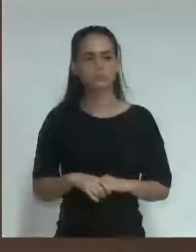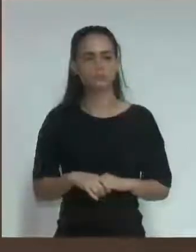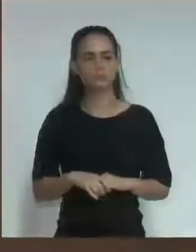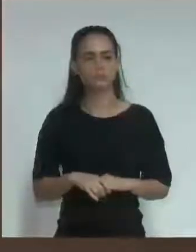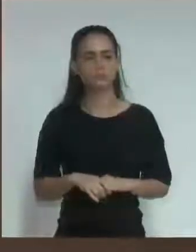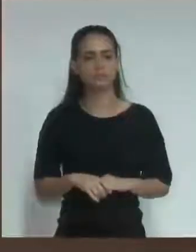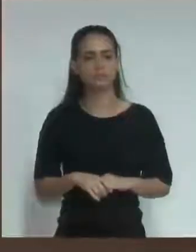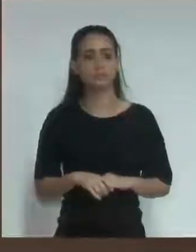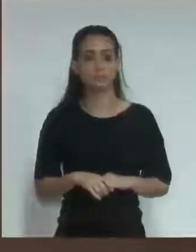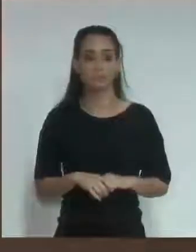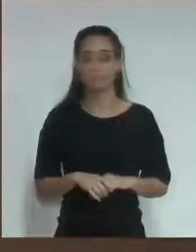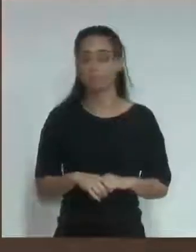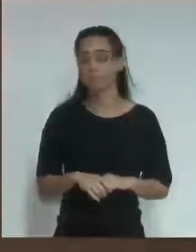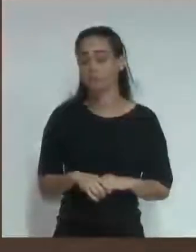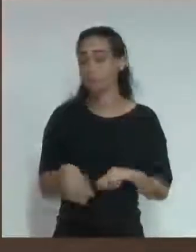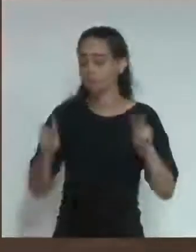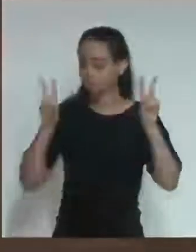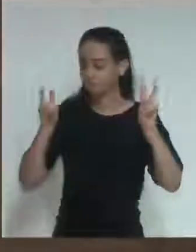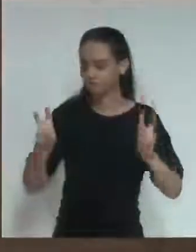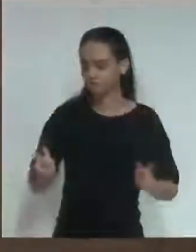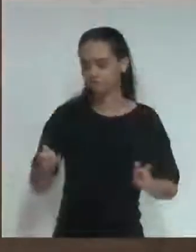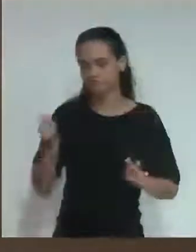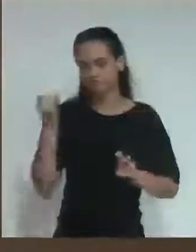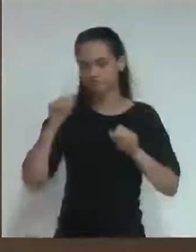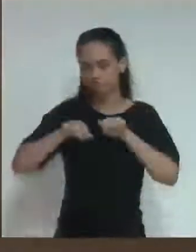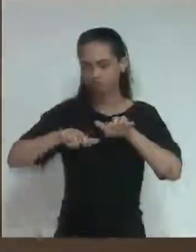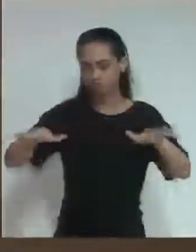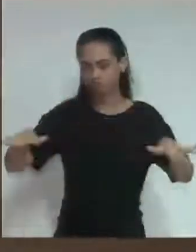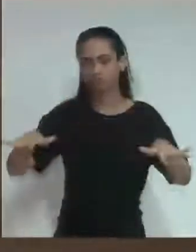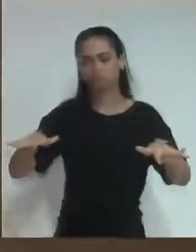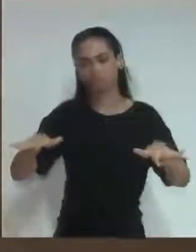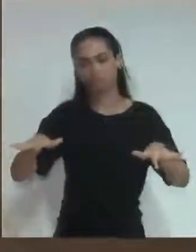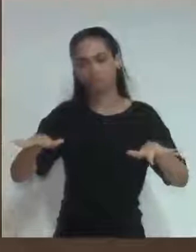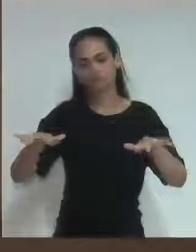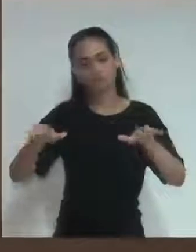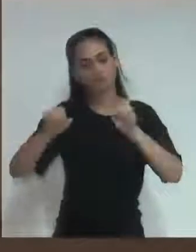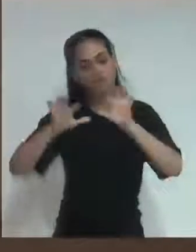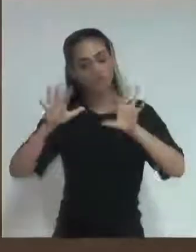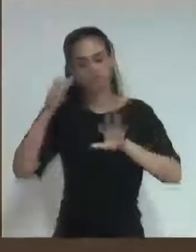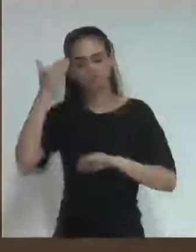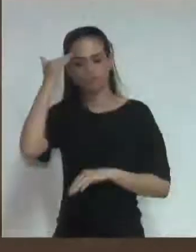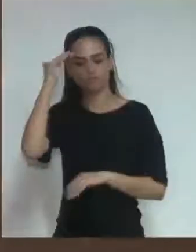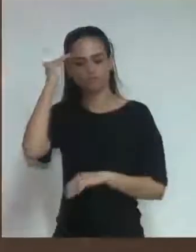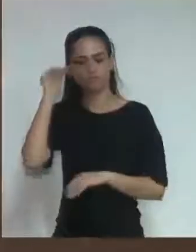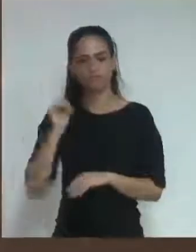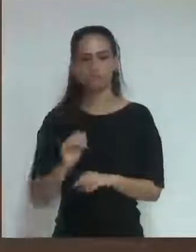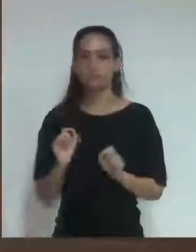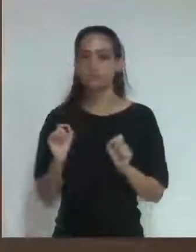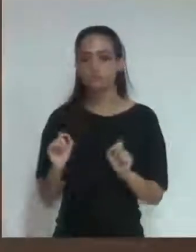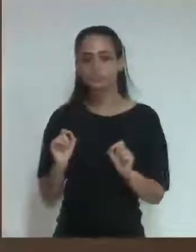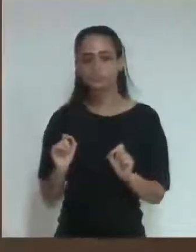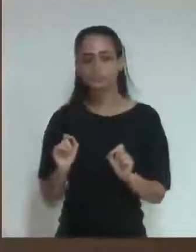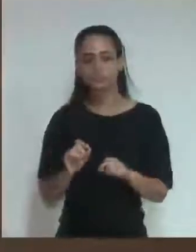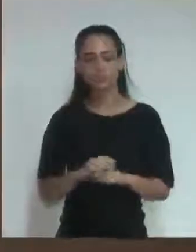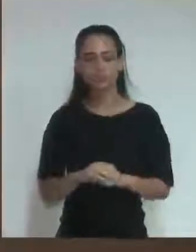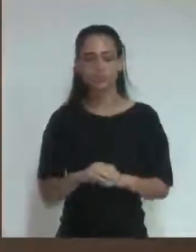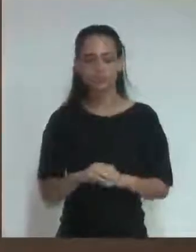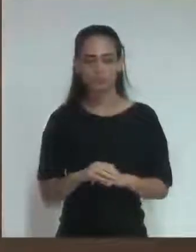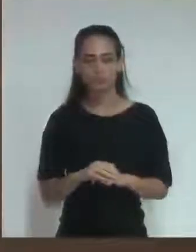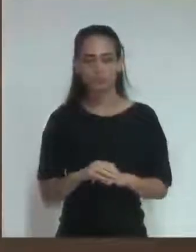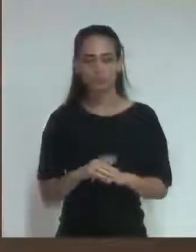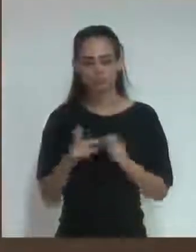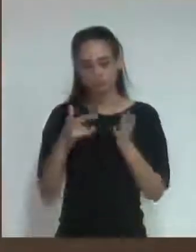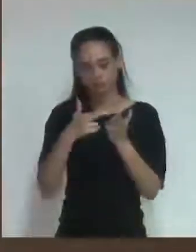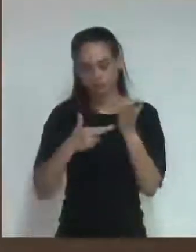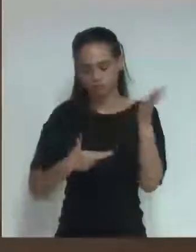Só é importante falar essas questões para que fique muito claro. Agora, volto a dizer, no teor do relatório, na